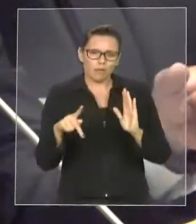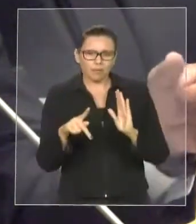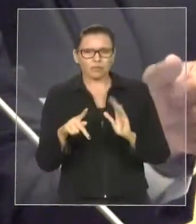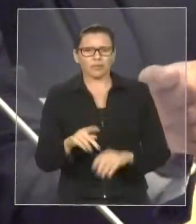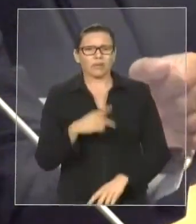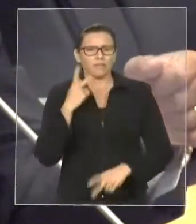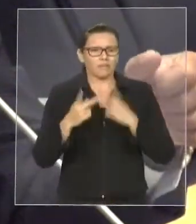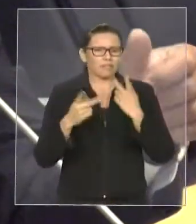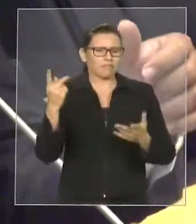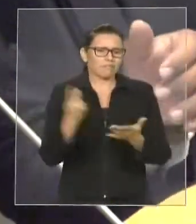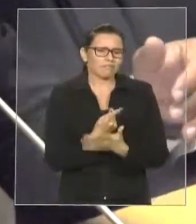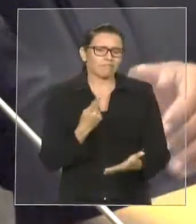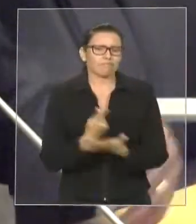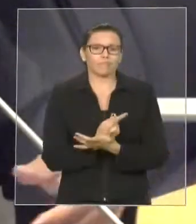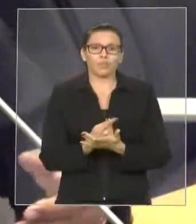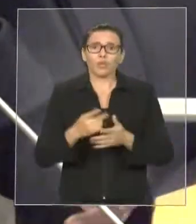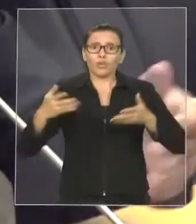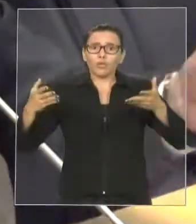grande